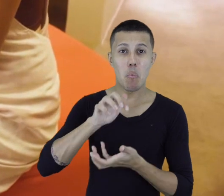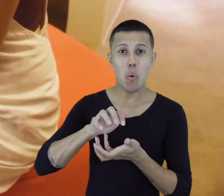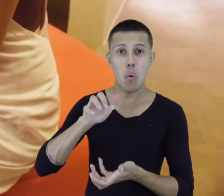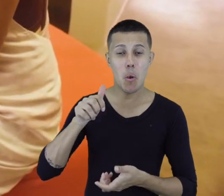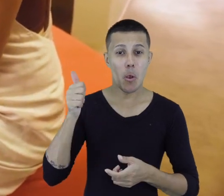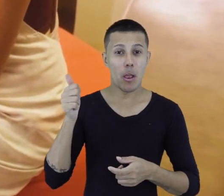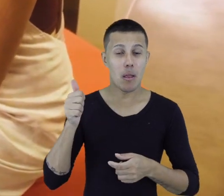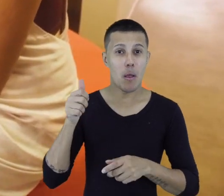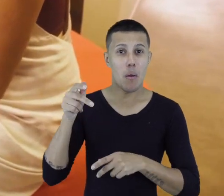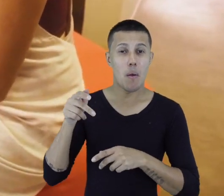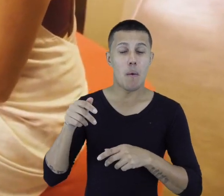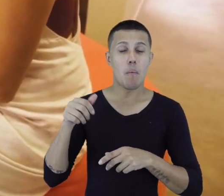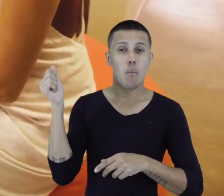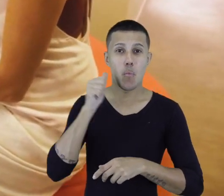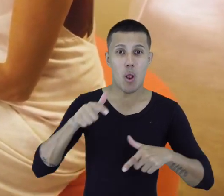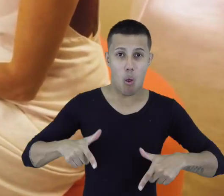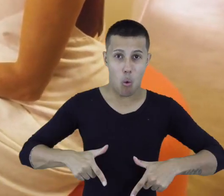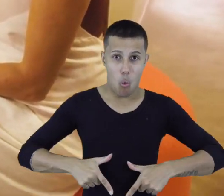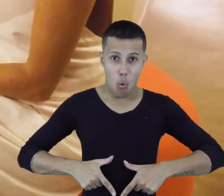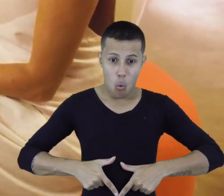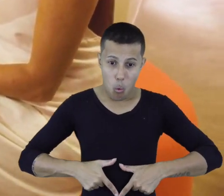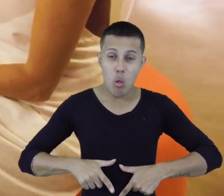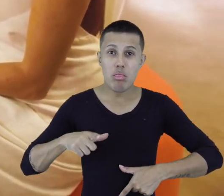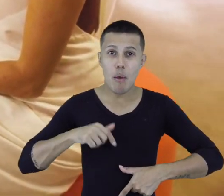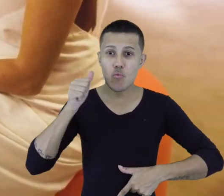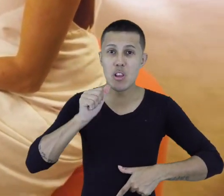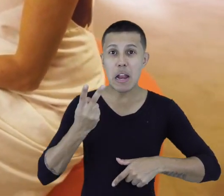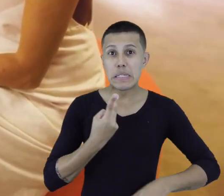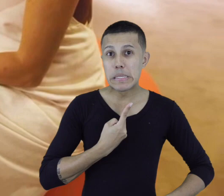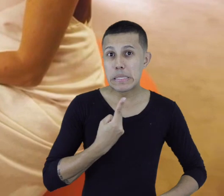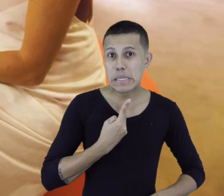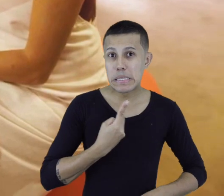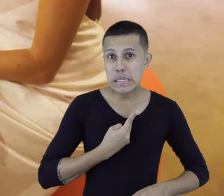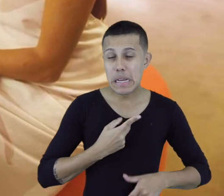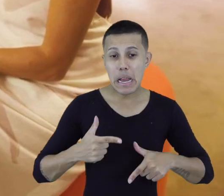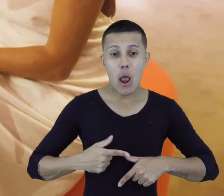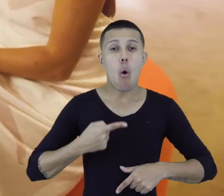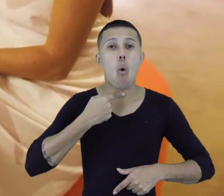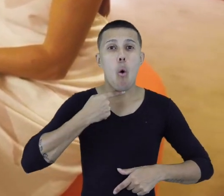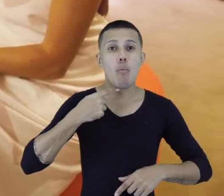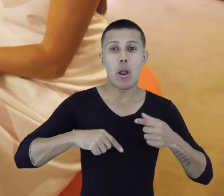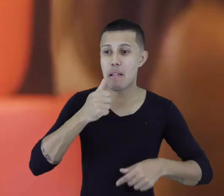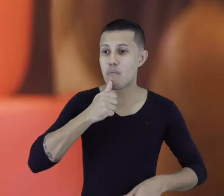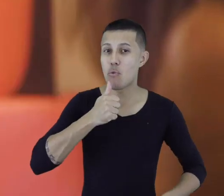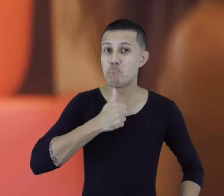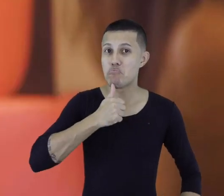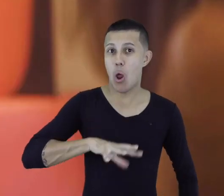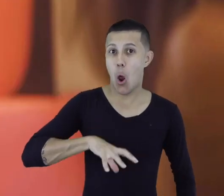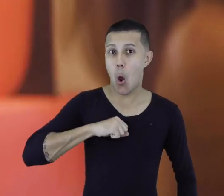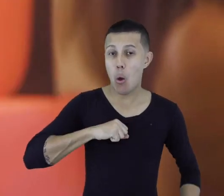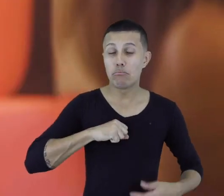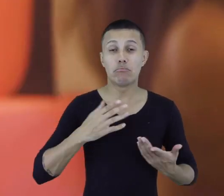pessoas com útero, fazendo esse recorte de mulheres cis, assim, a gente vai ter que lidar em algum momento com essa oscilação hormonal, que é a menopausa, e a gente não